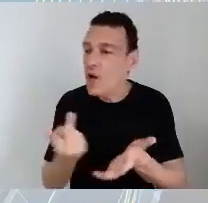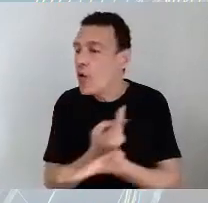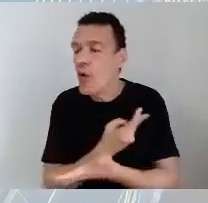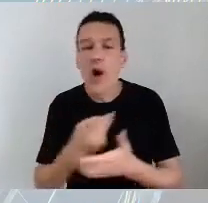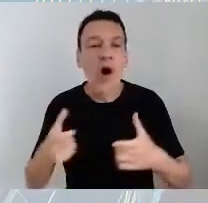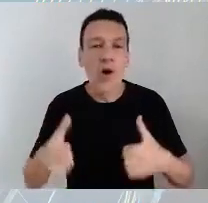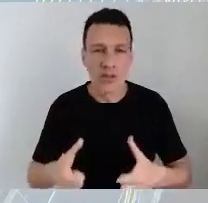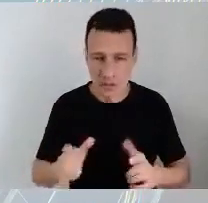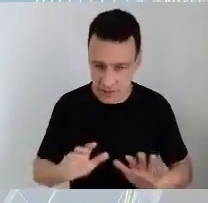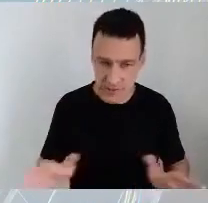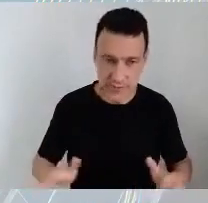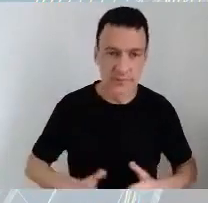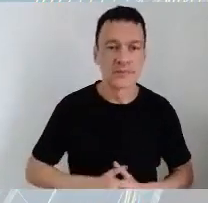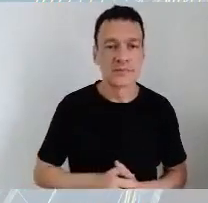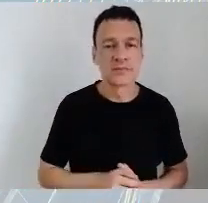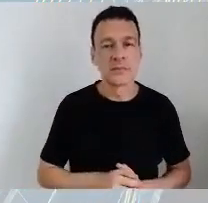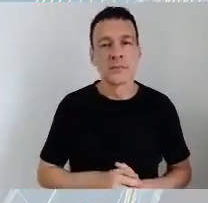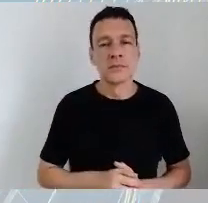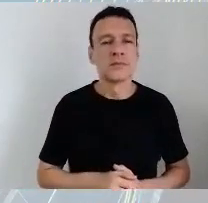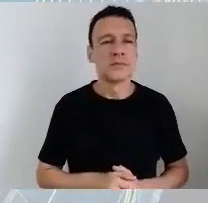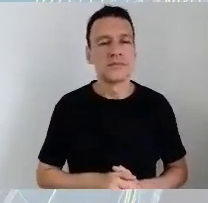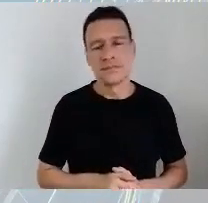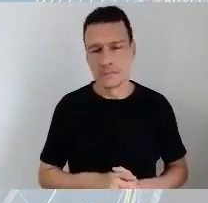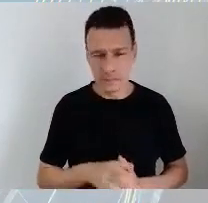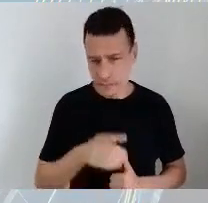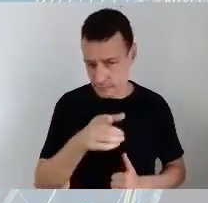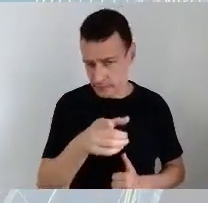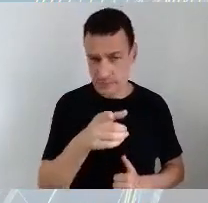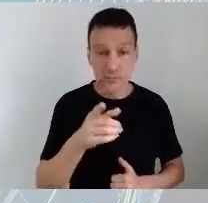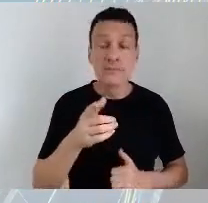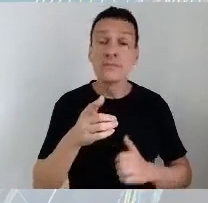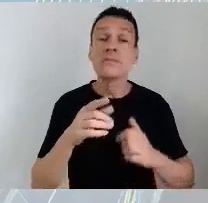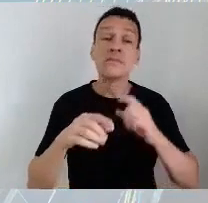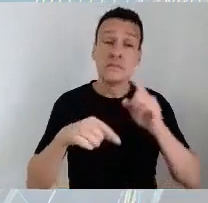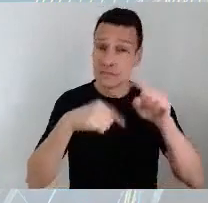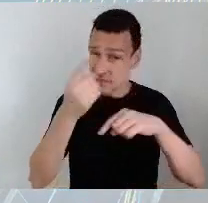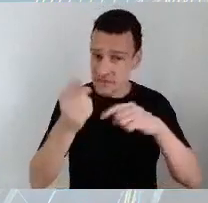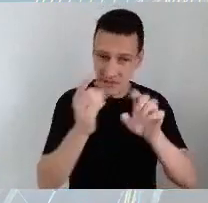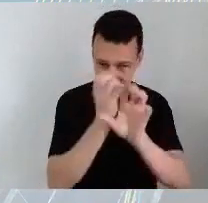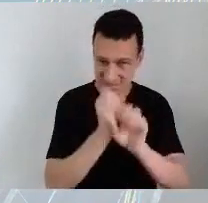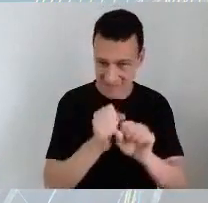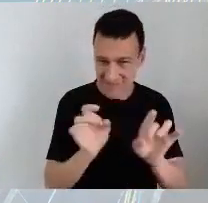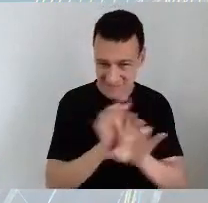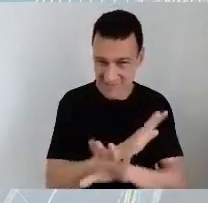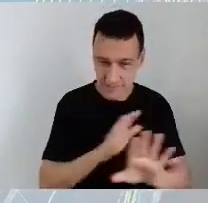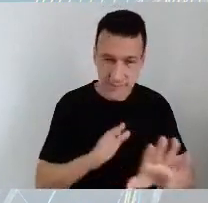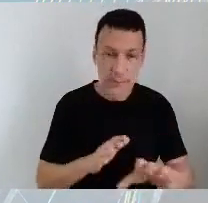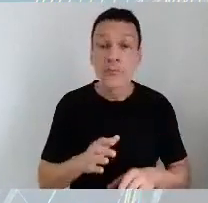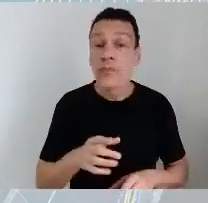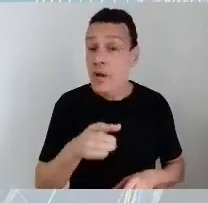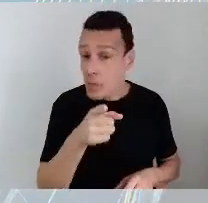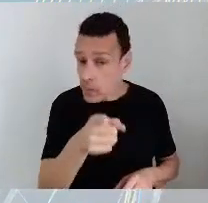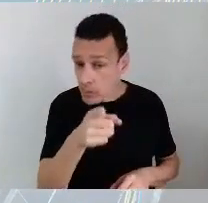Ali, só para terminar, né? Aí esse cálculo, na verdade, ele gera um resultado, e esse resultado a gente multiplica por 100, que daí a gente consegue tirar